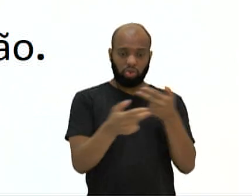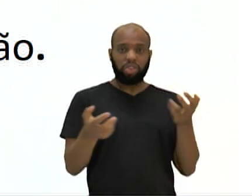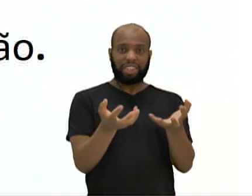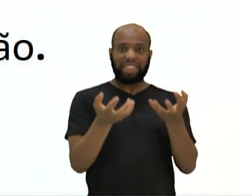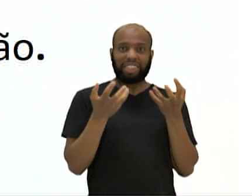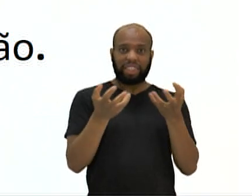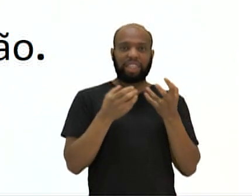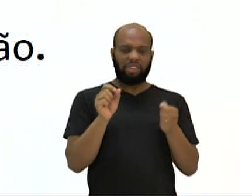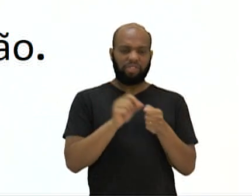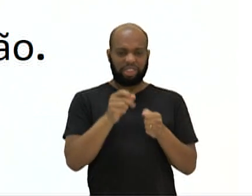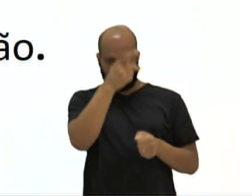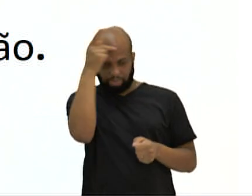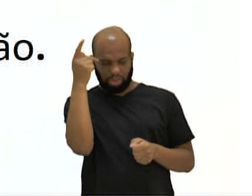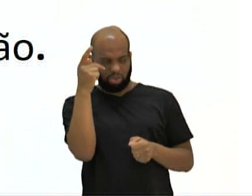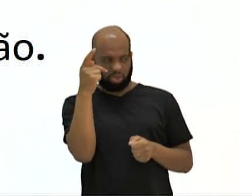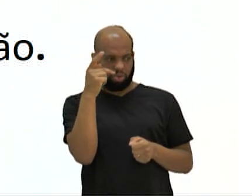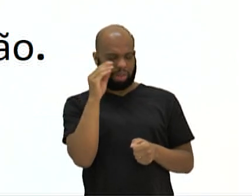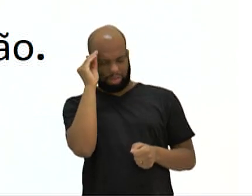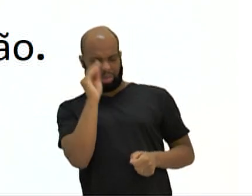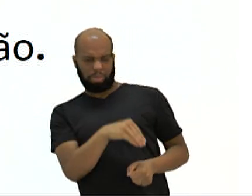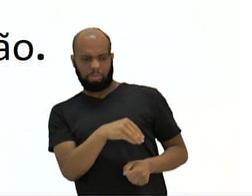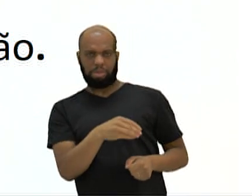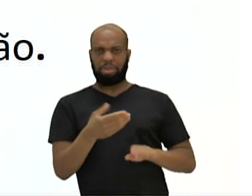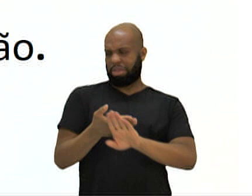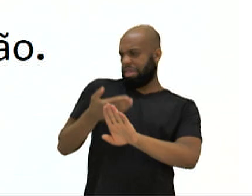gerar alienação.